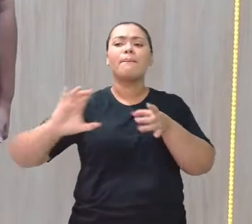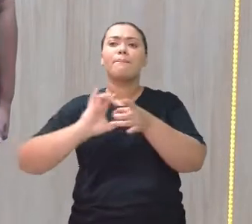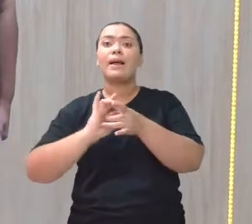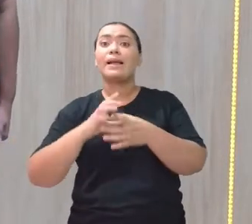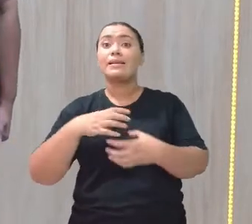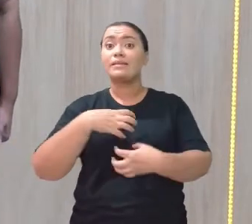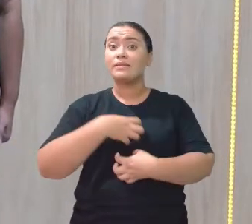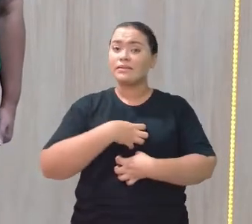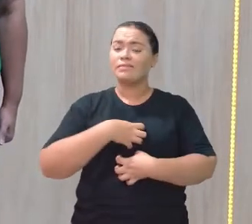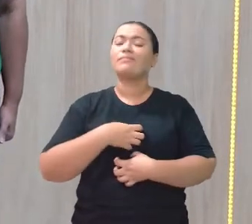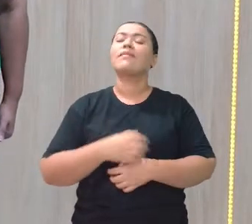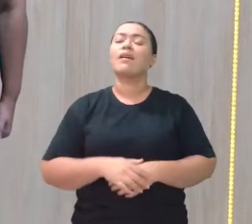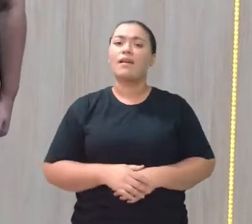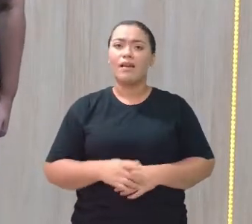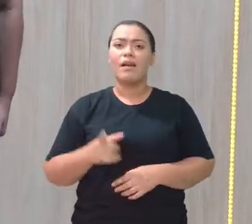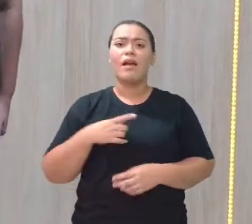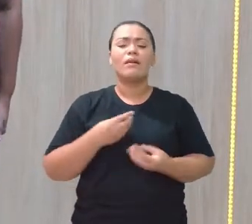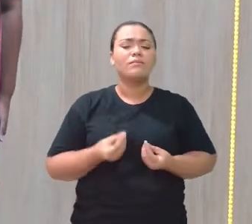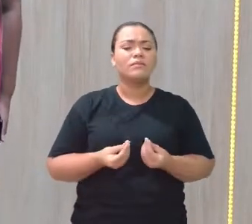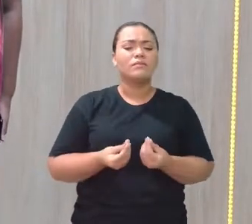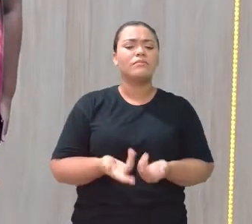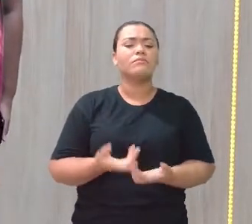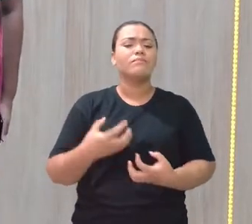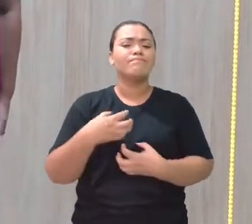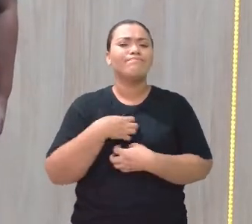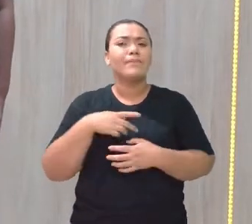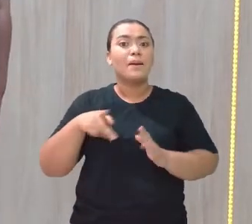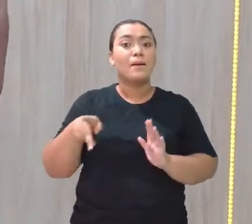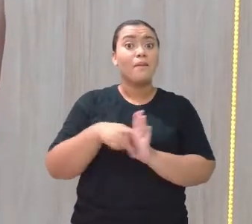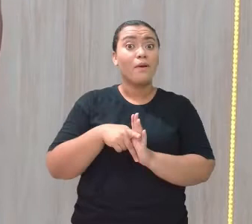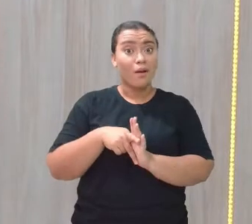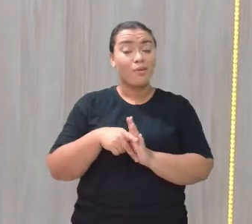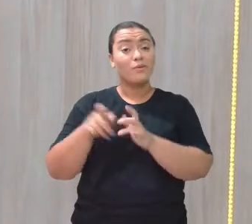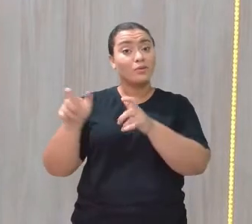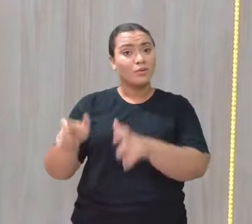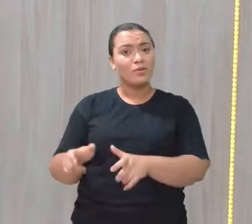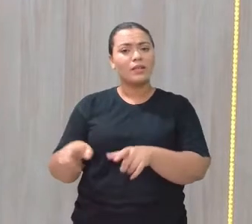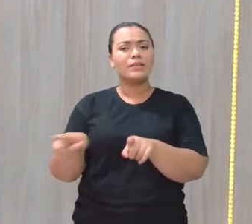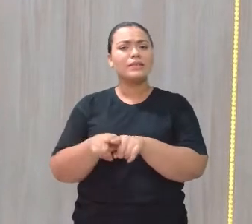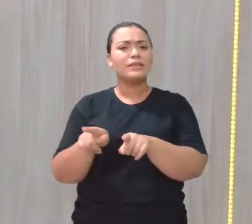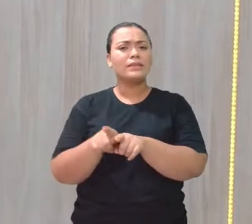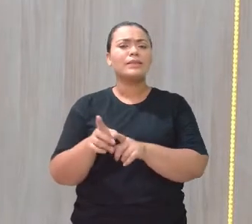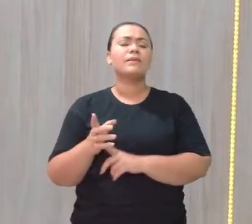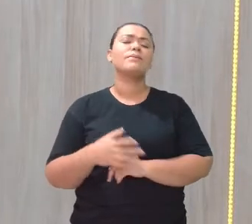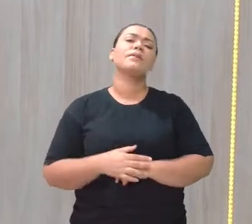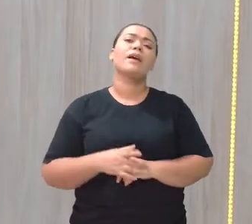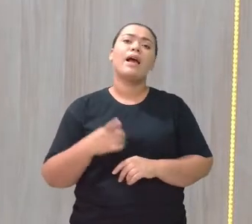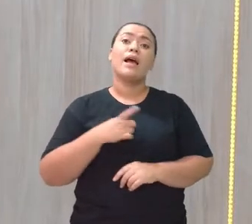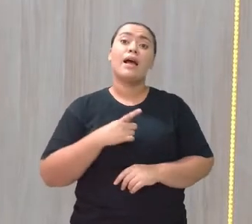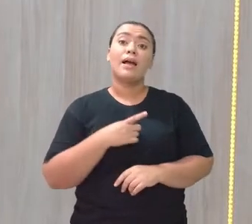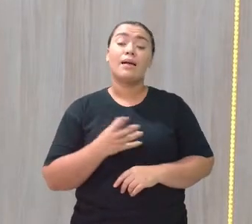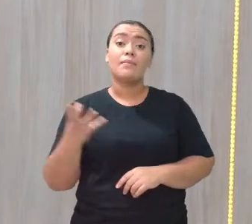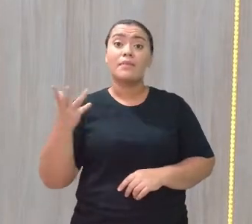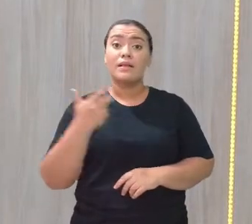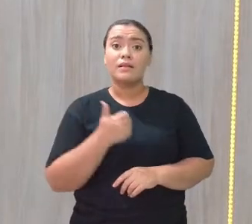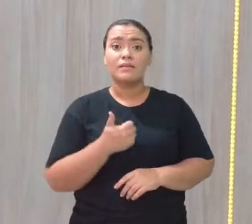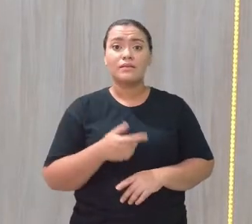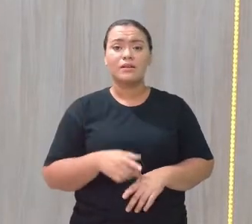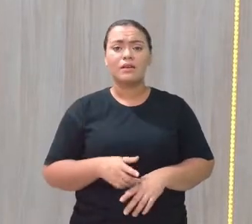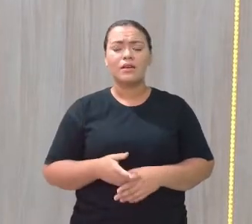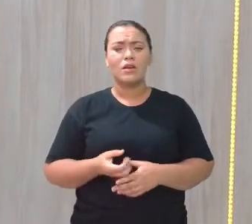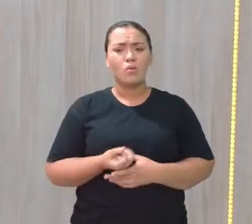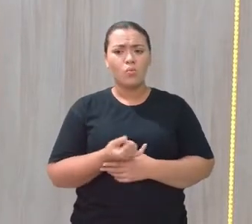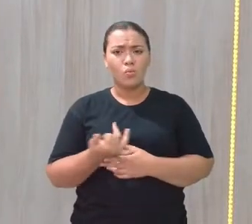informa sensorialmente um sentimento de pertencimento, um sentimento de beleza. E quantas vezes elas não